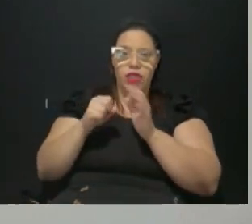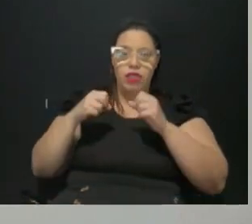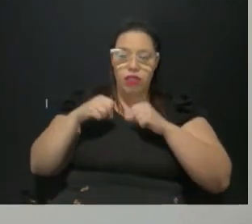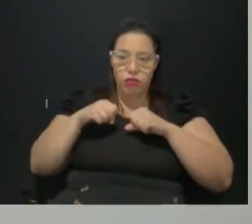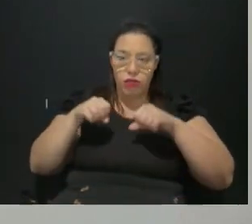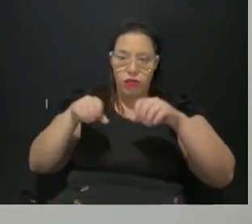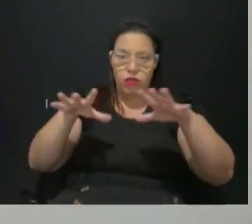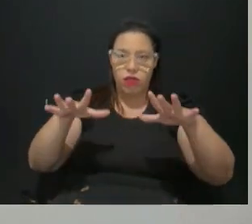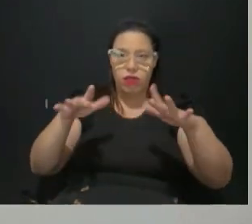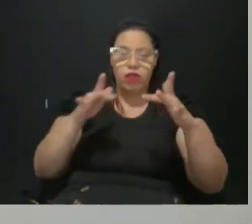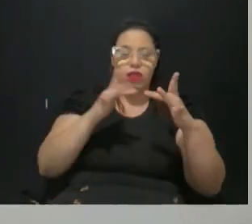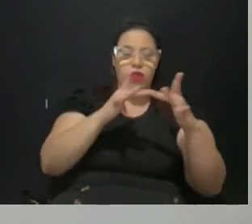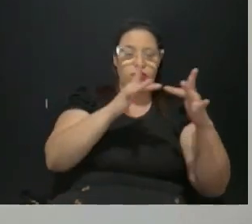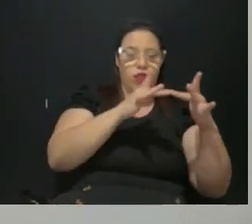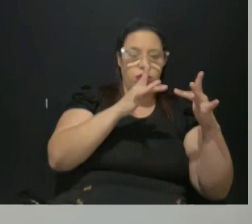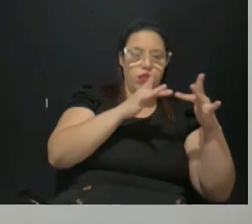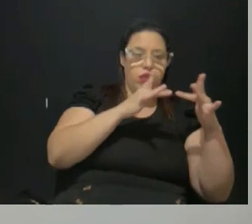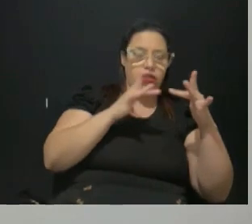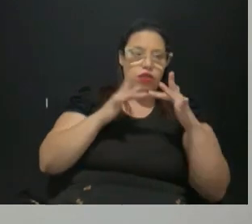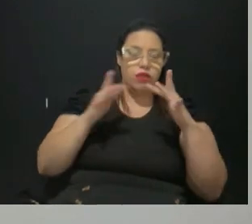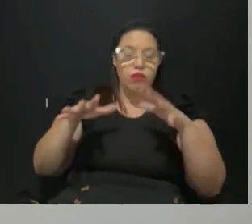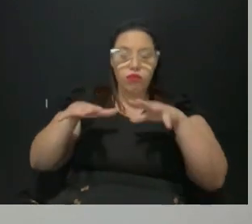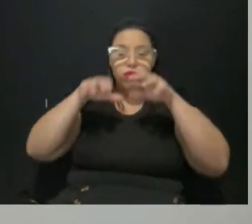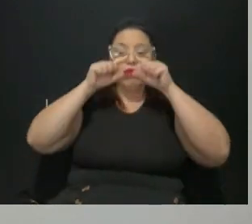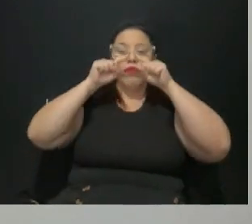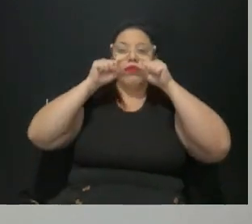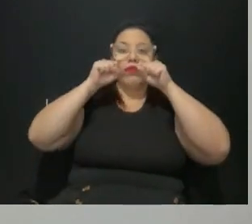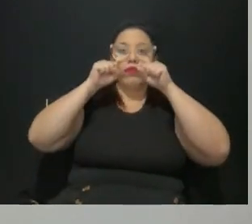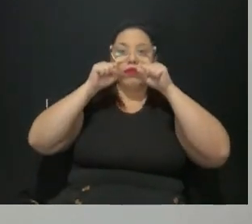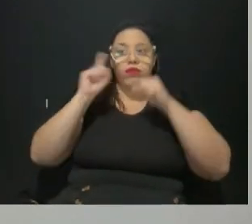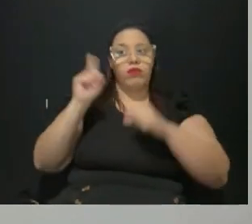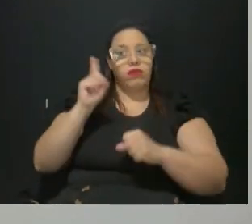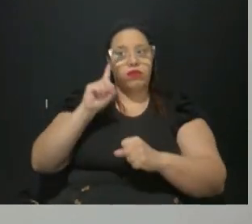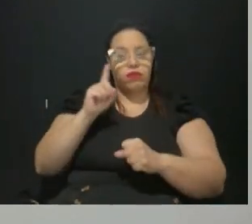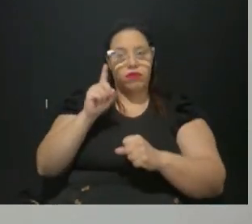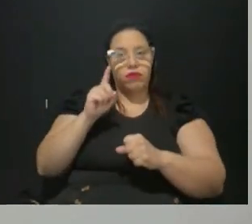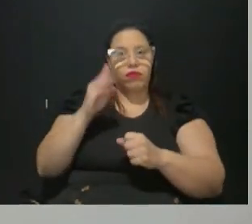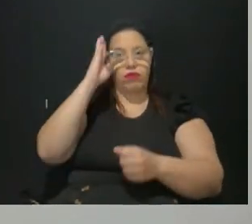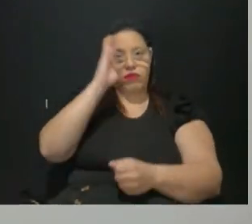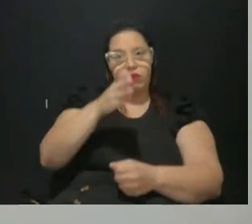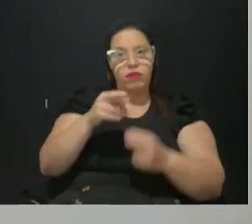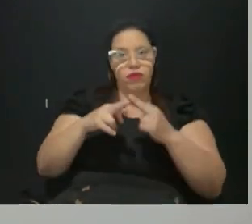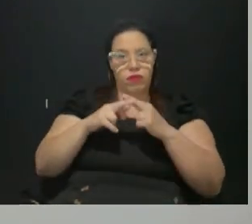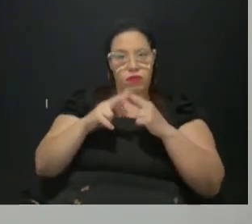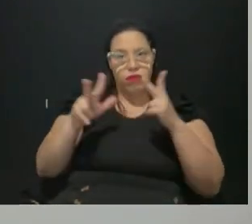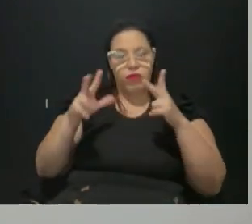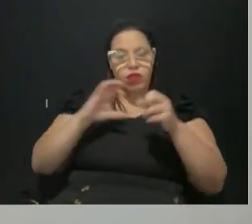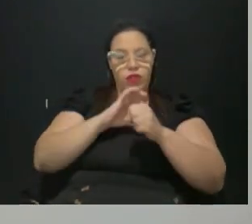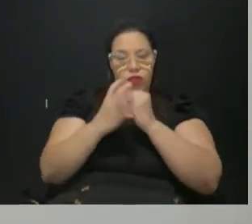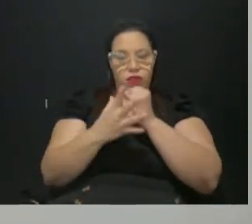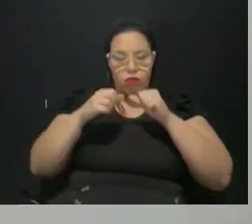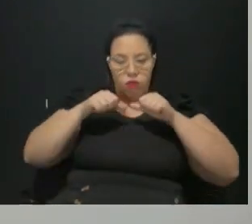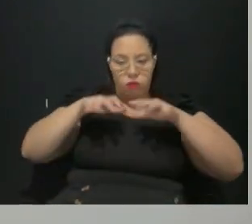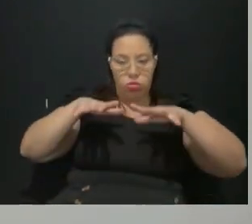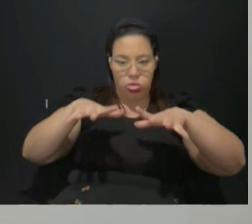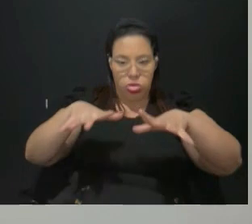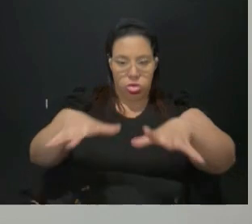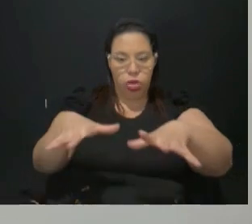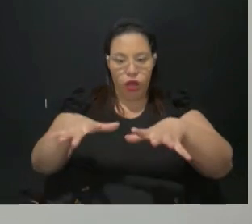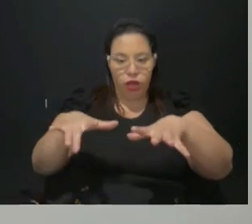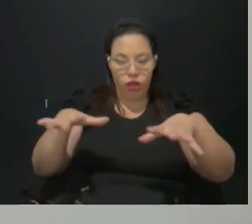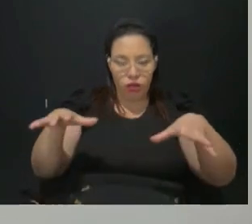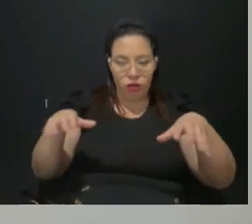transmissão é de pessoa a pessoa e não respiratória. Essa é a principal diferença, né, da Covid, onde a forma